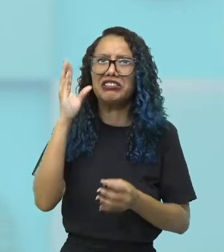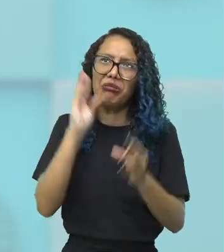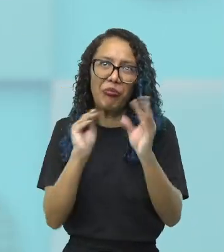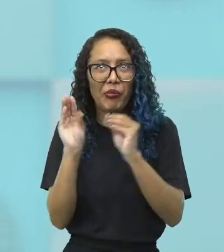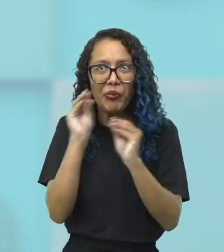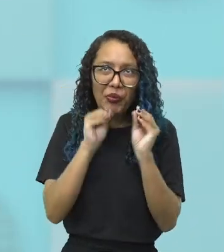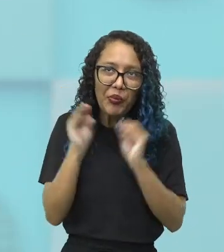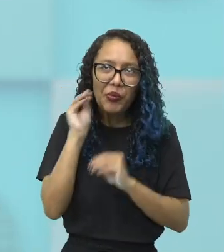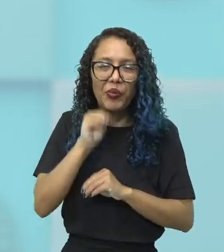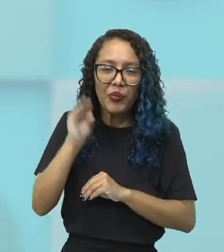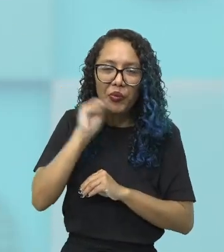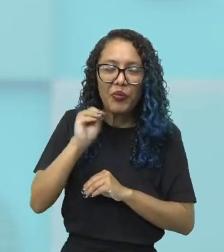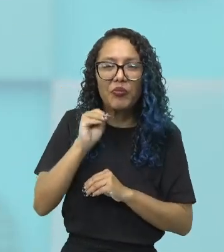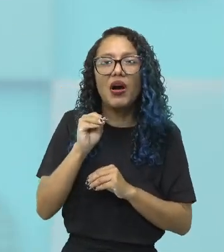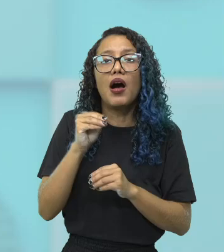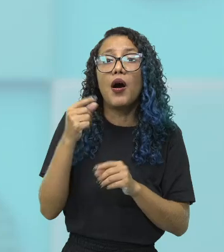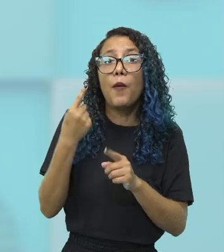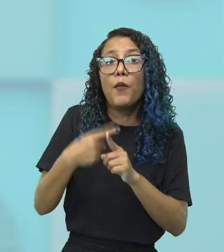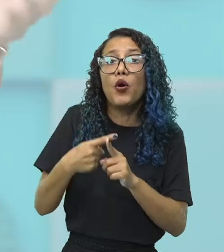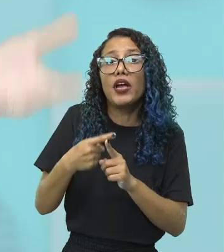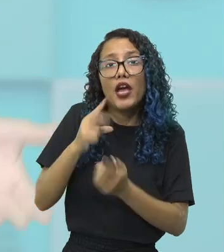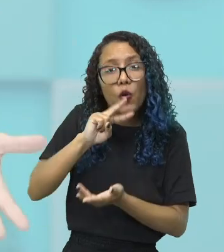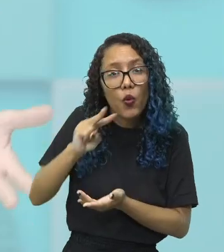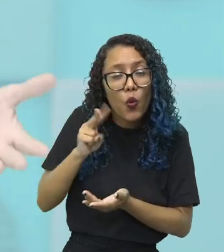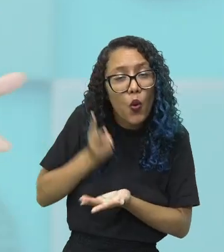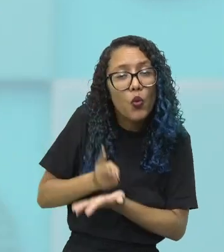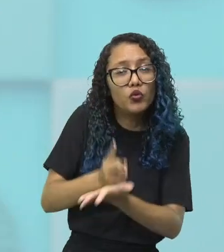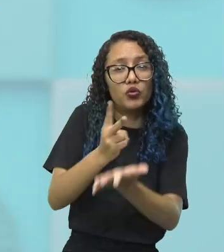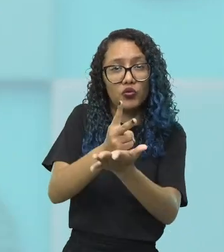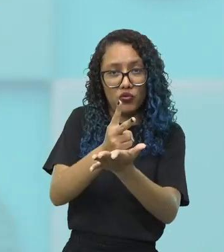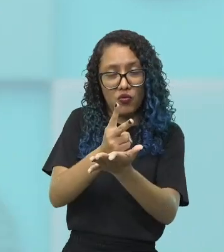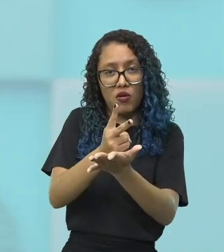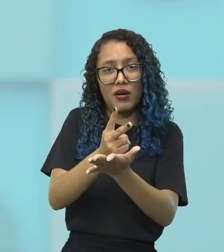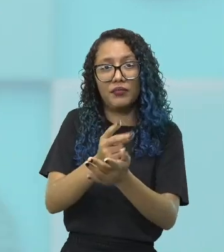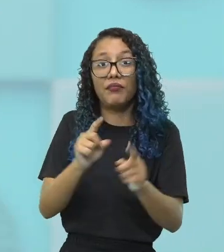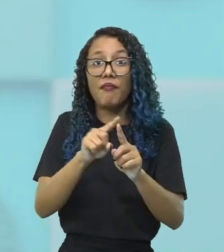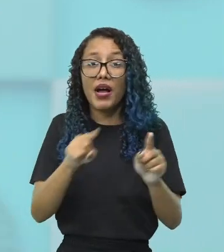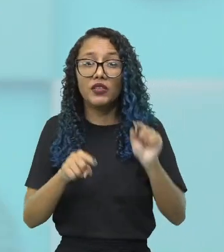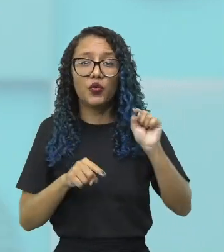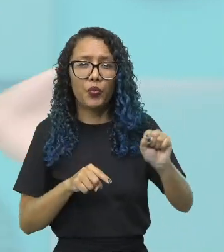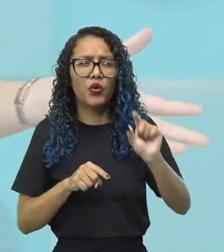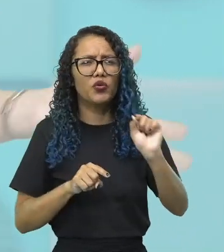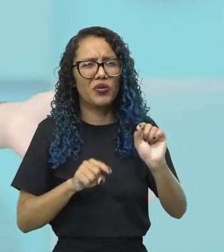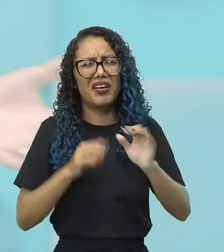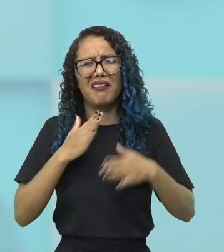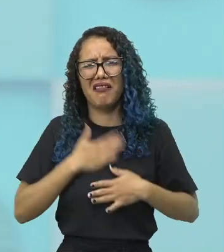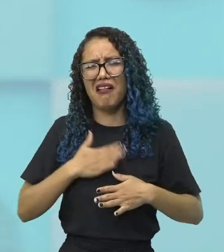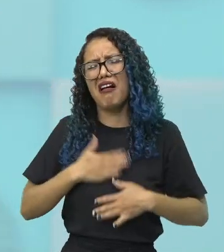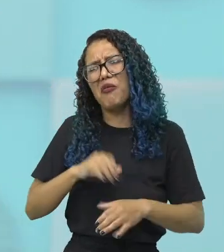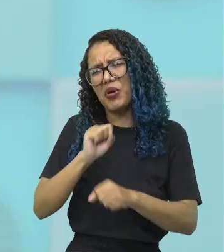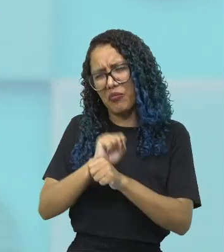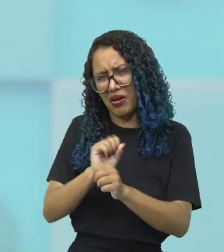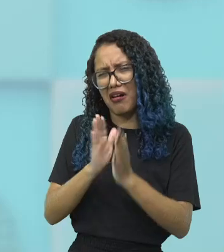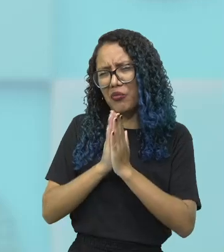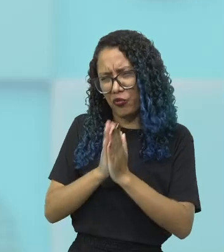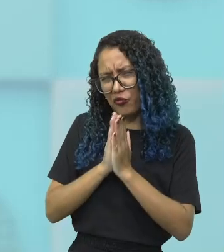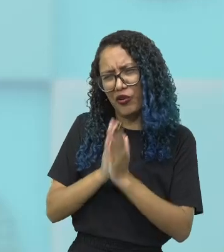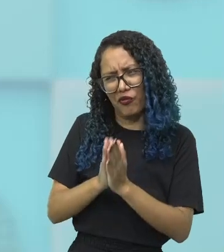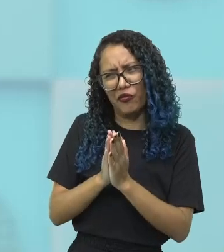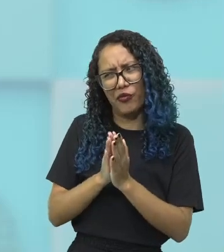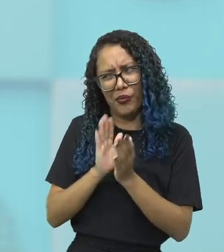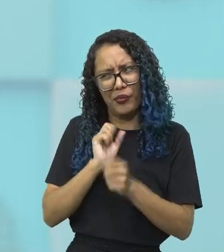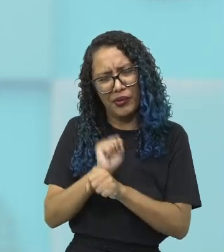uma continuidade, ela não finaliza. Já o ponto, não, minha amiga, se acalme, já chega, vamos terminar aqui. Aí